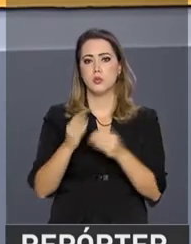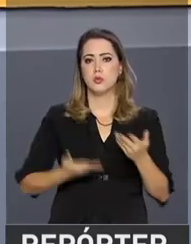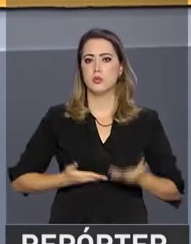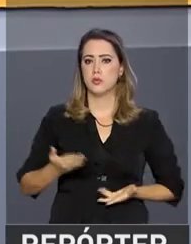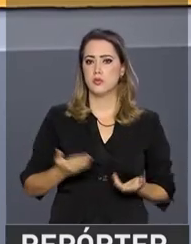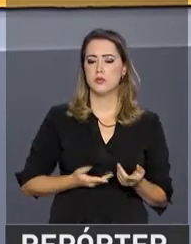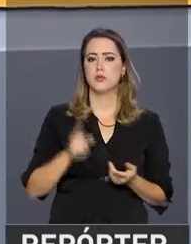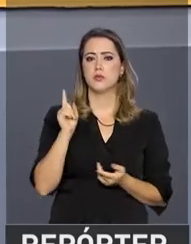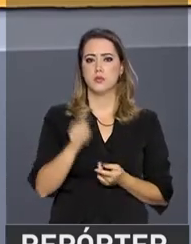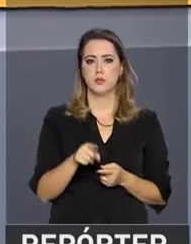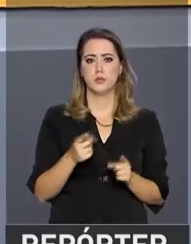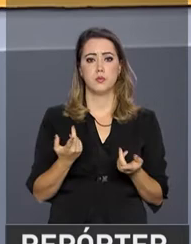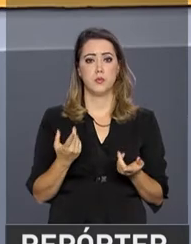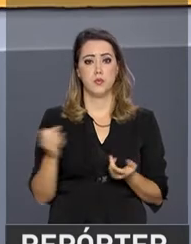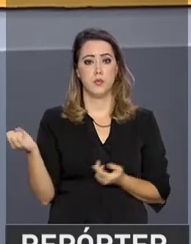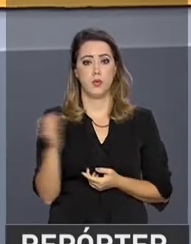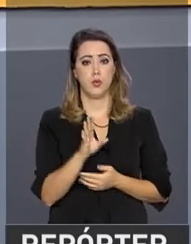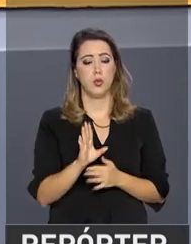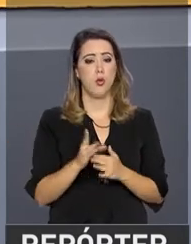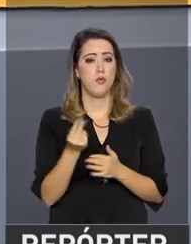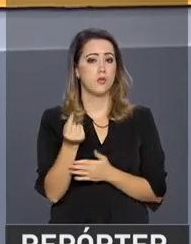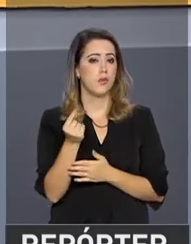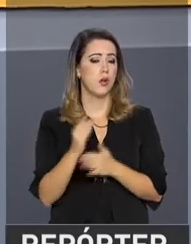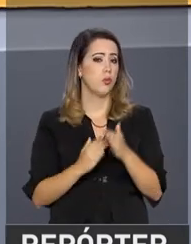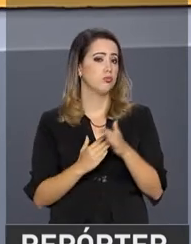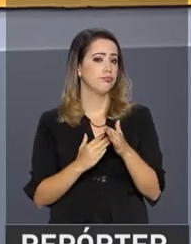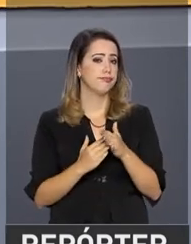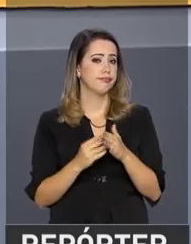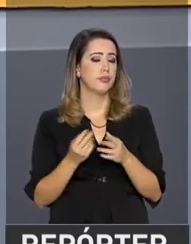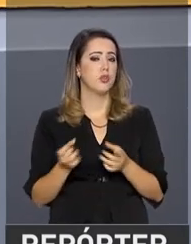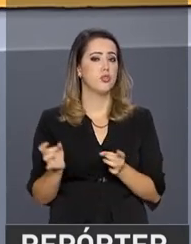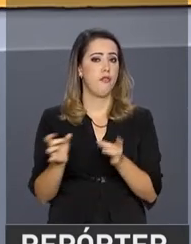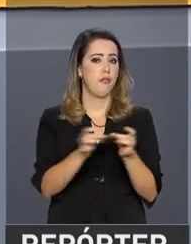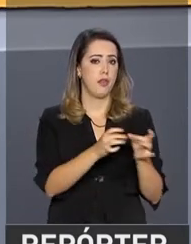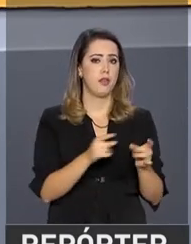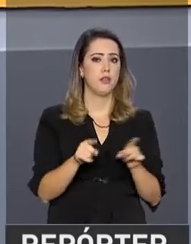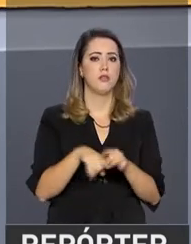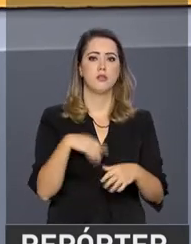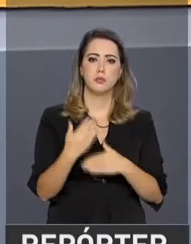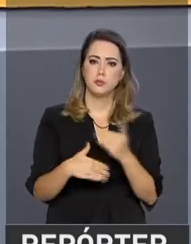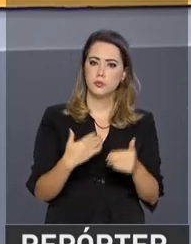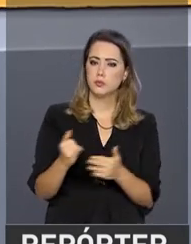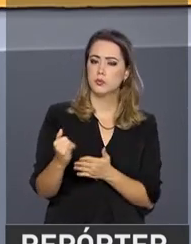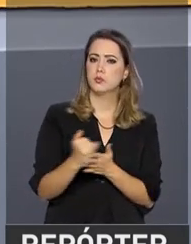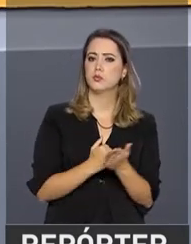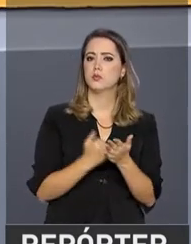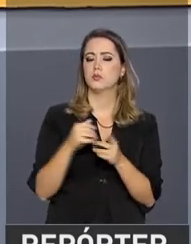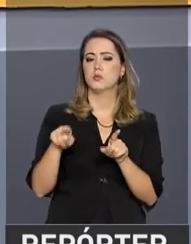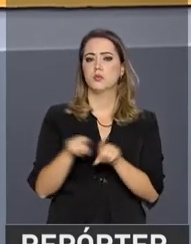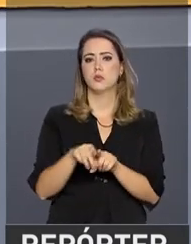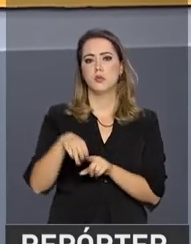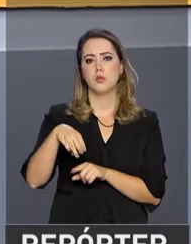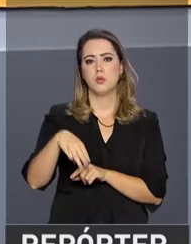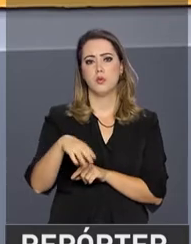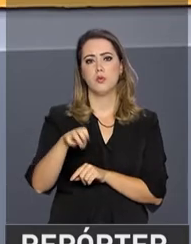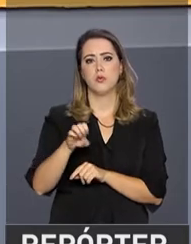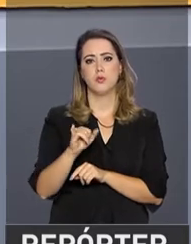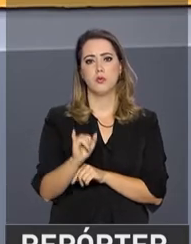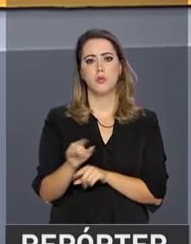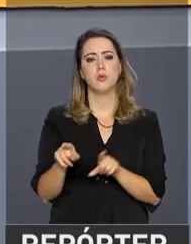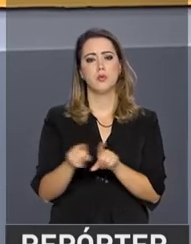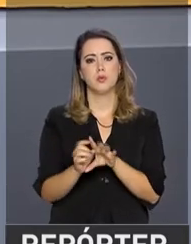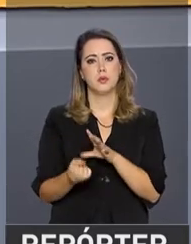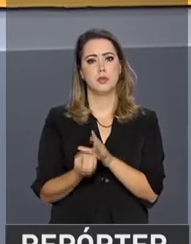colheitas são algumas delas novos limites de faturamento e tributação progressiva no simples nacional e no meio também foram